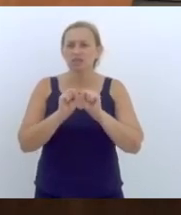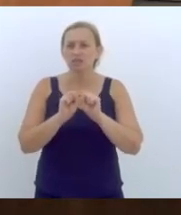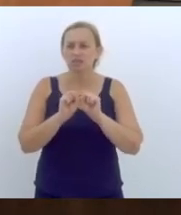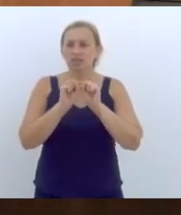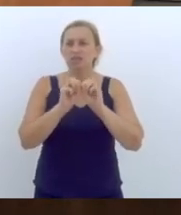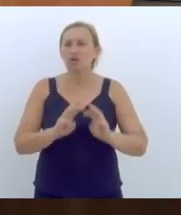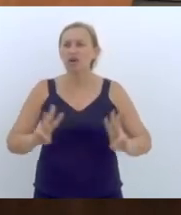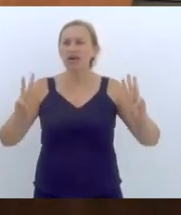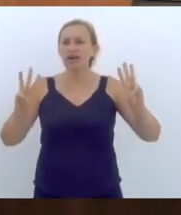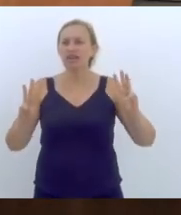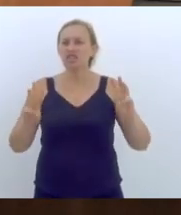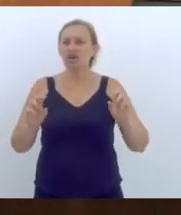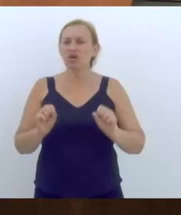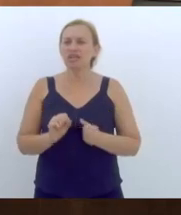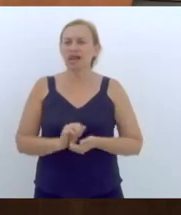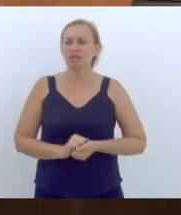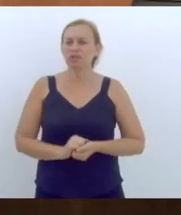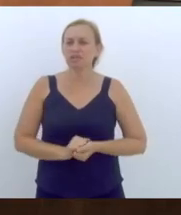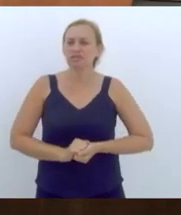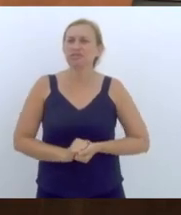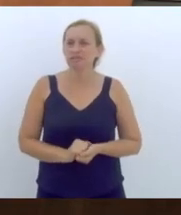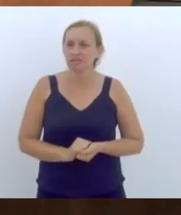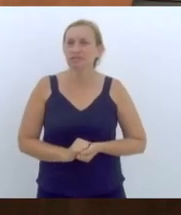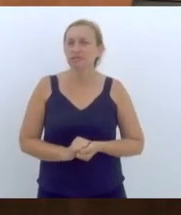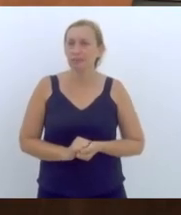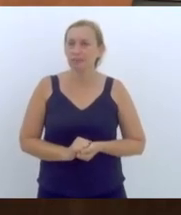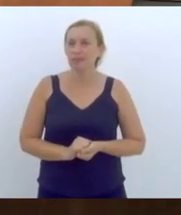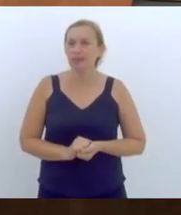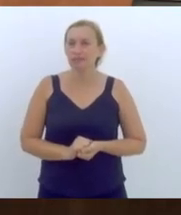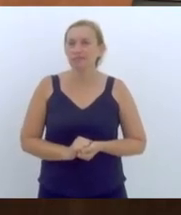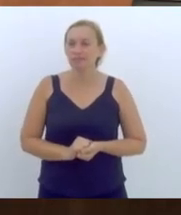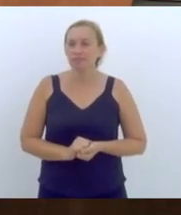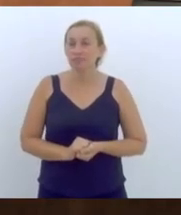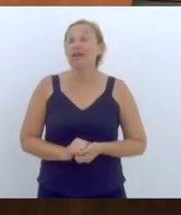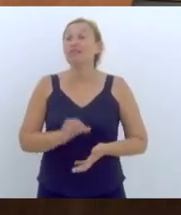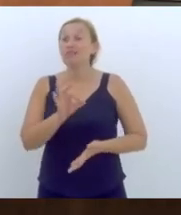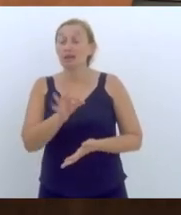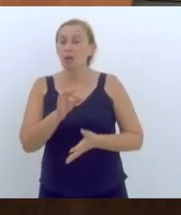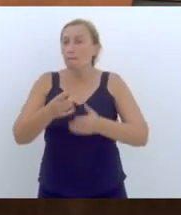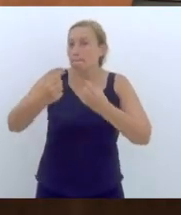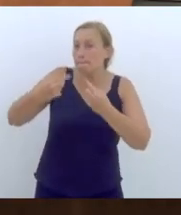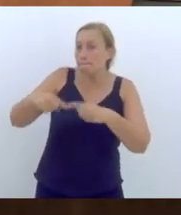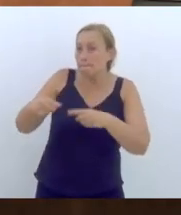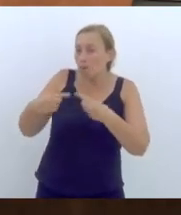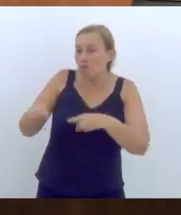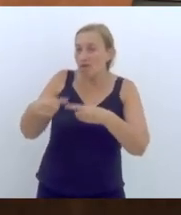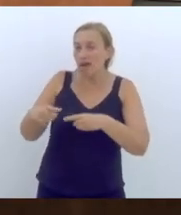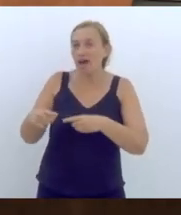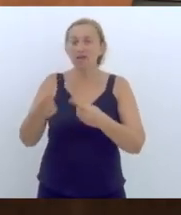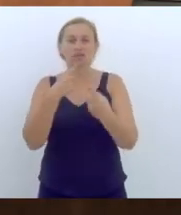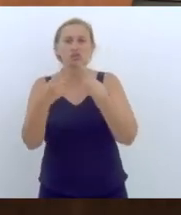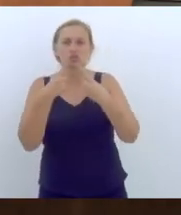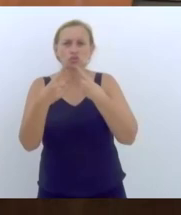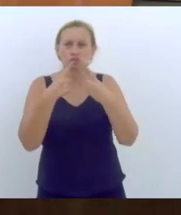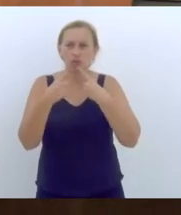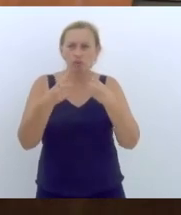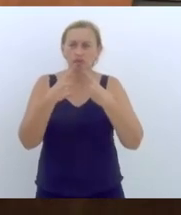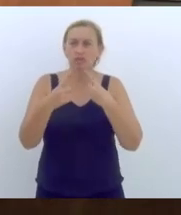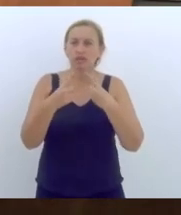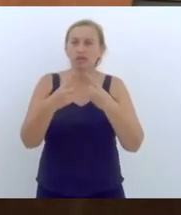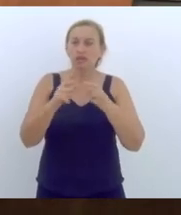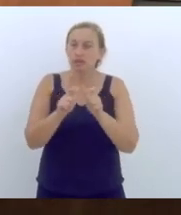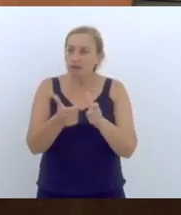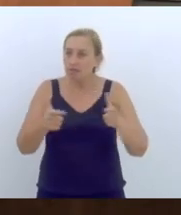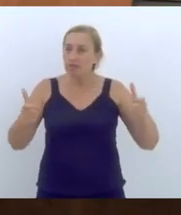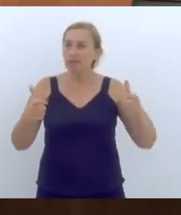mudança exatamente do nosso modo de produção e consumo. E a fim de exatamente provocar esse debate tão necessário e